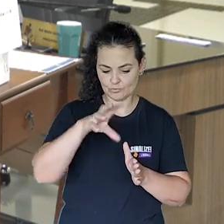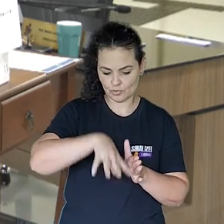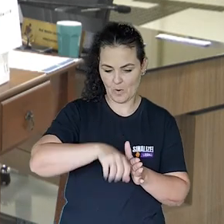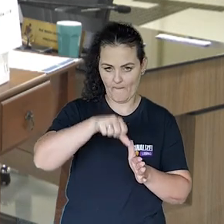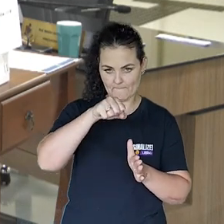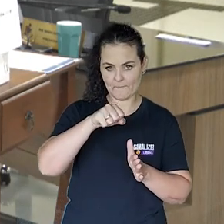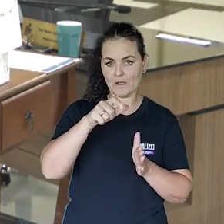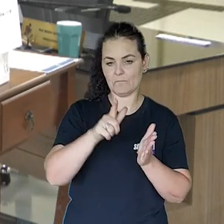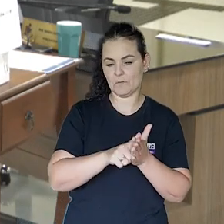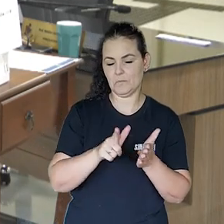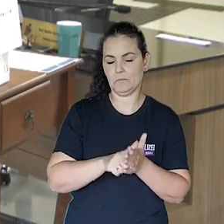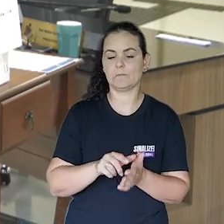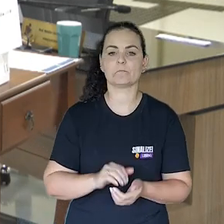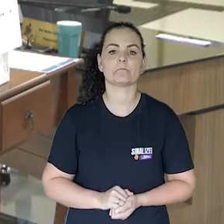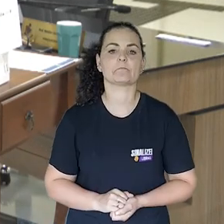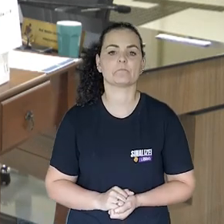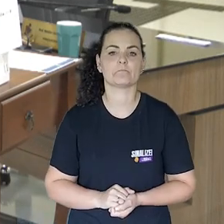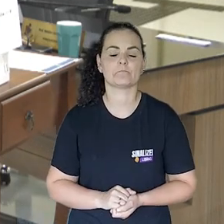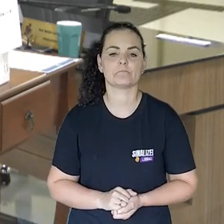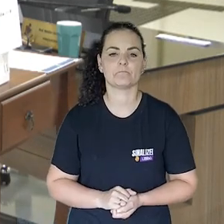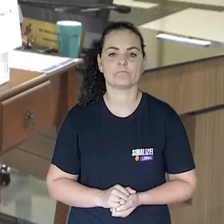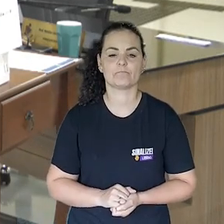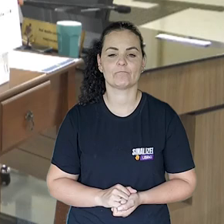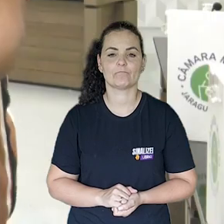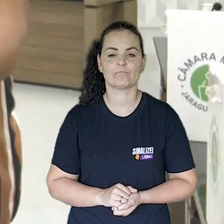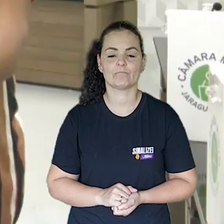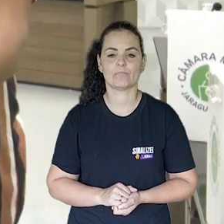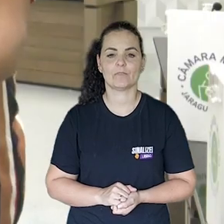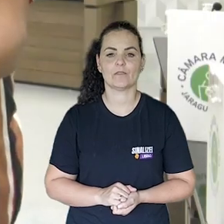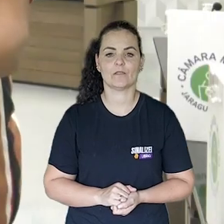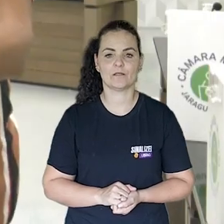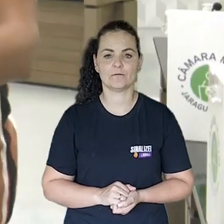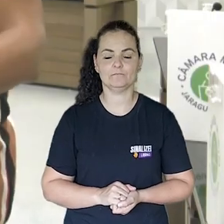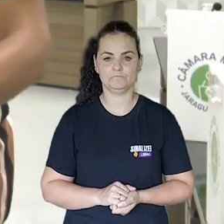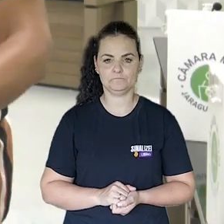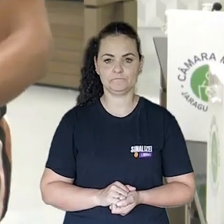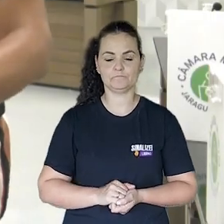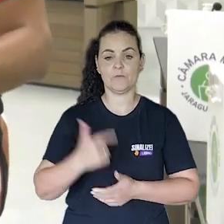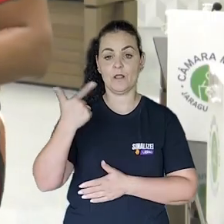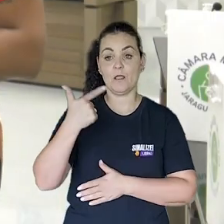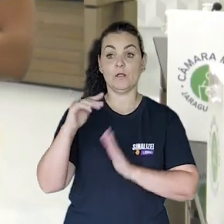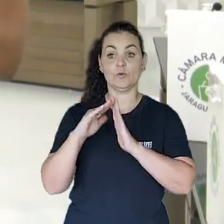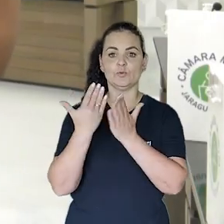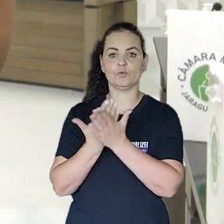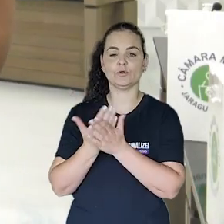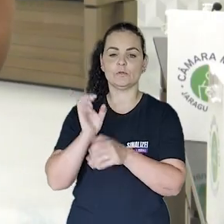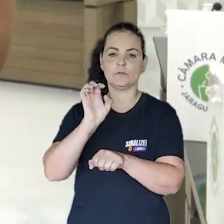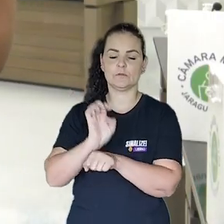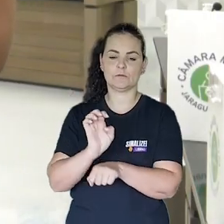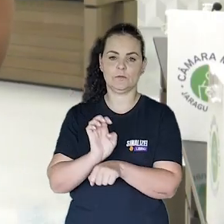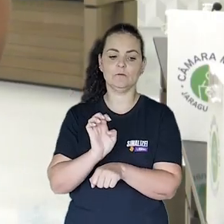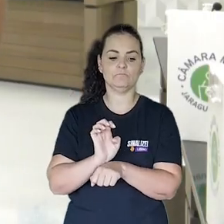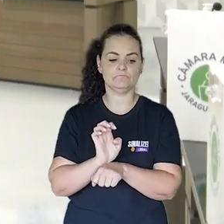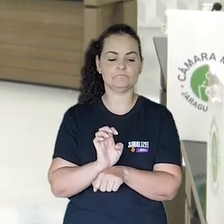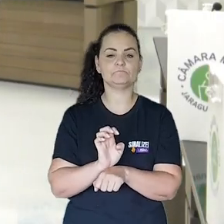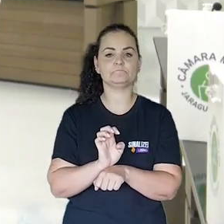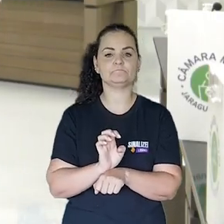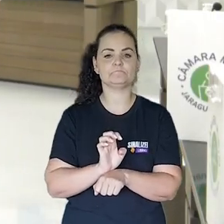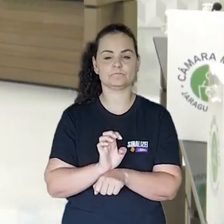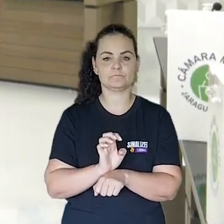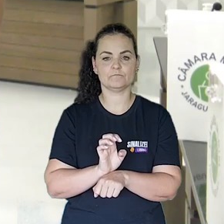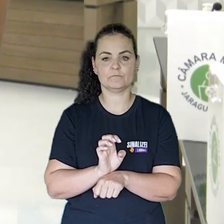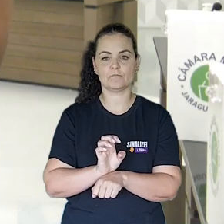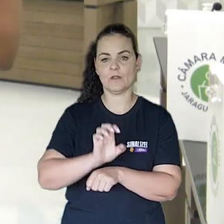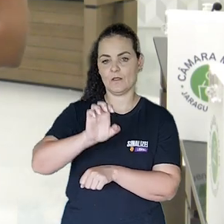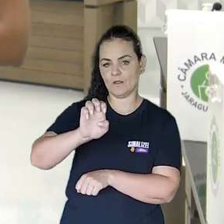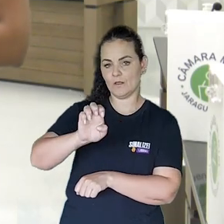A segunda escola de rede estadual, então, é a Euclides da Cunha. Lá do bairro Nereu